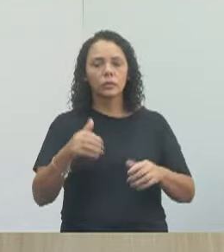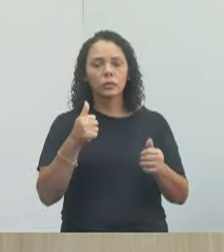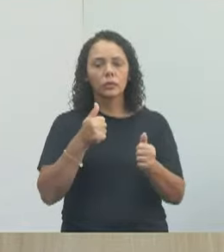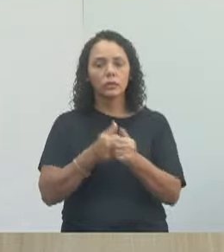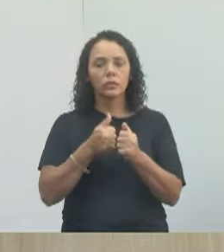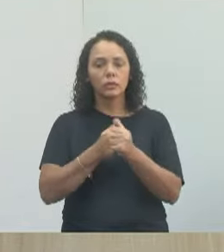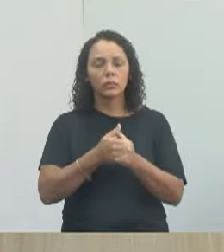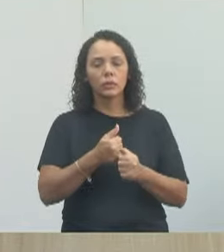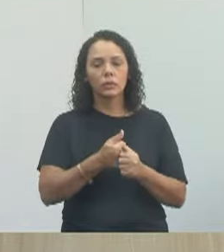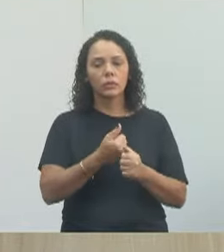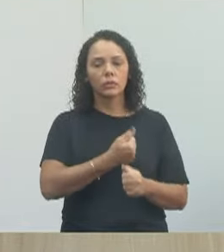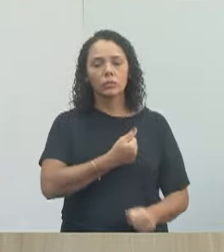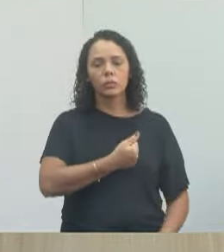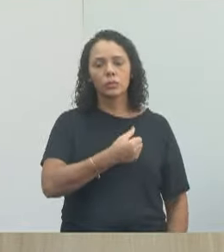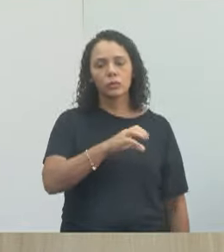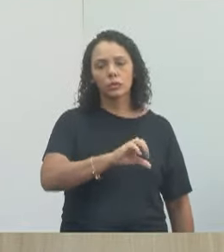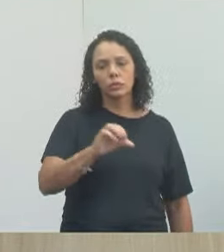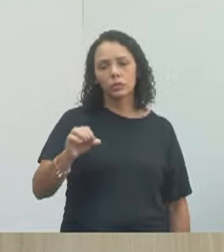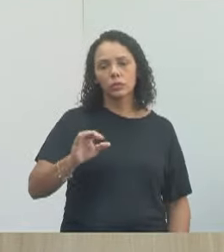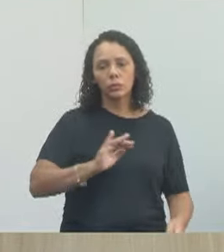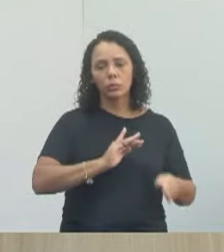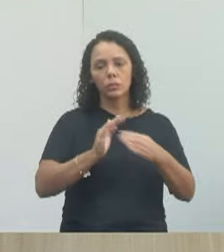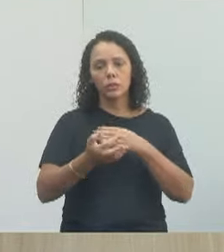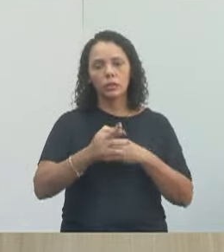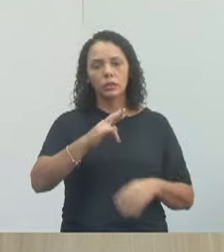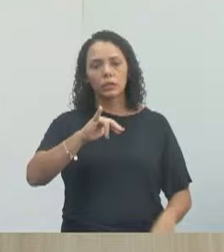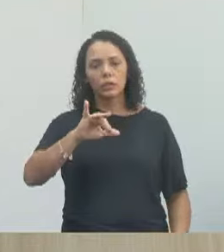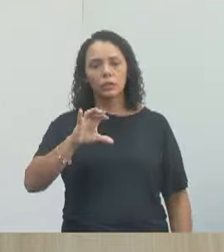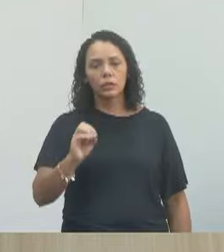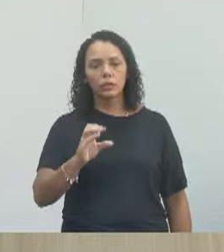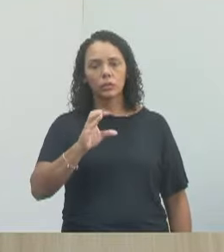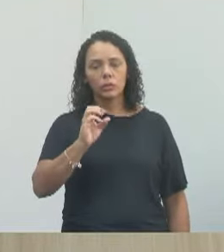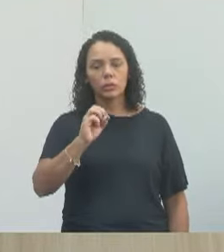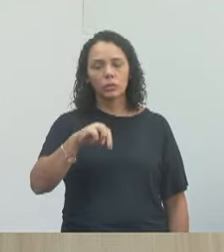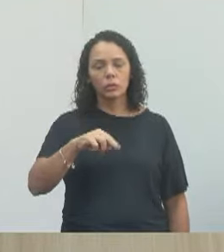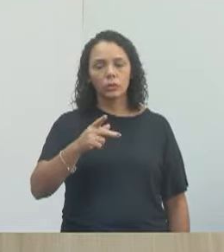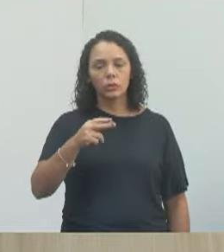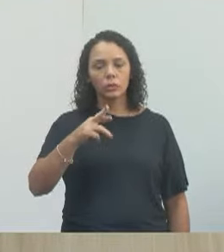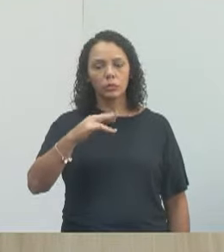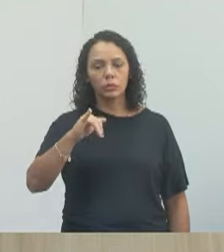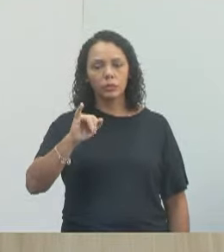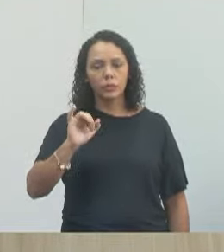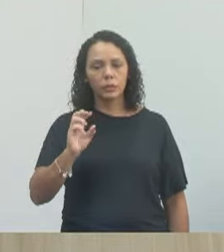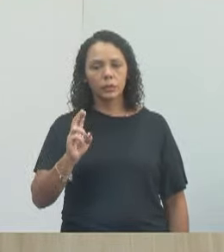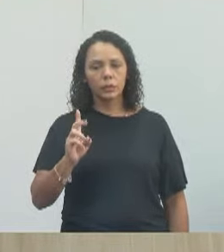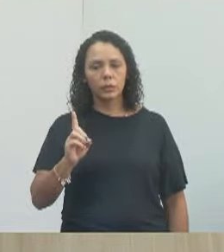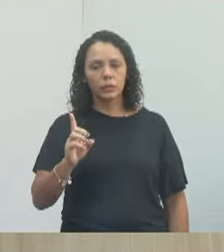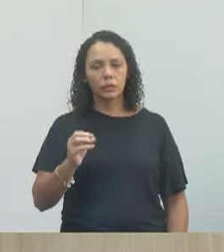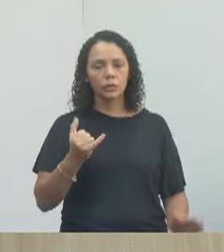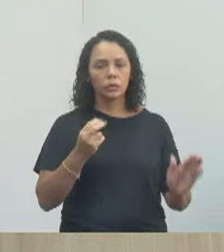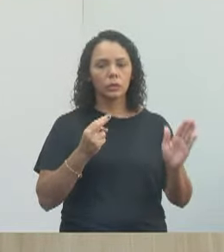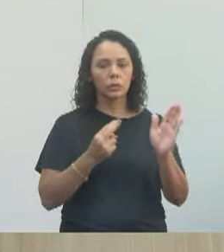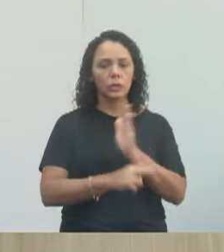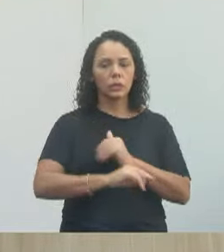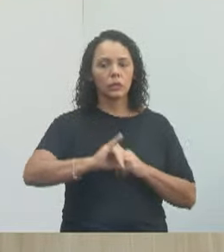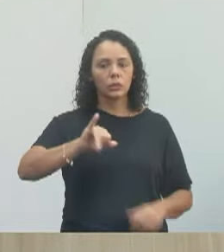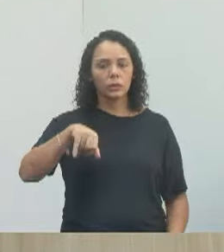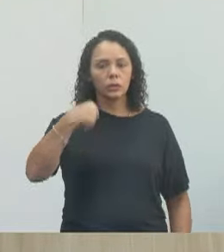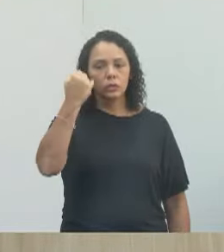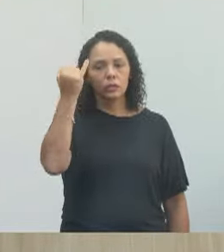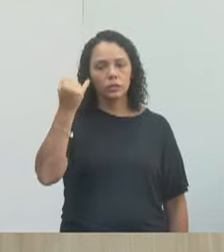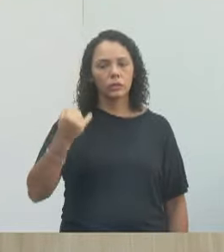99 no Jardim Rio Comprido nesse município autoria Vereador Juliano da